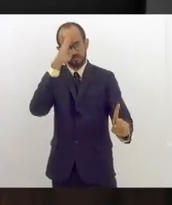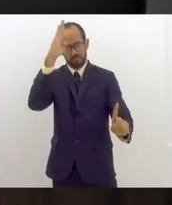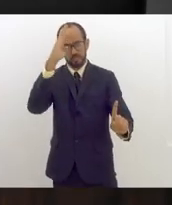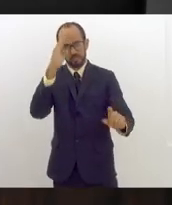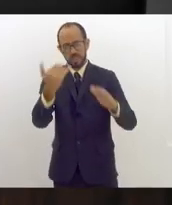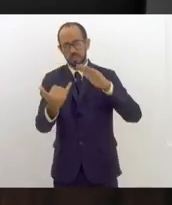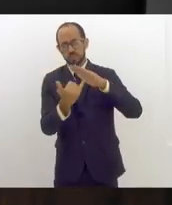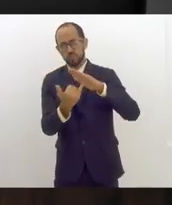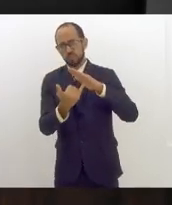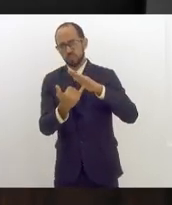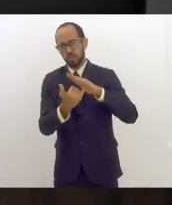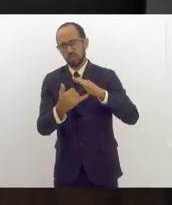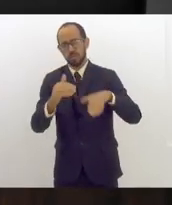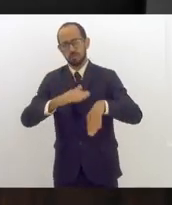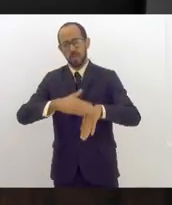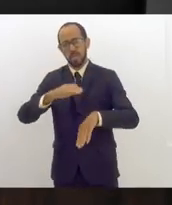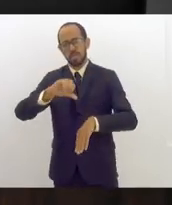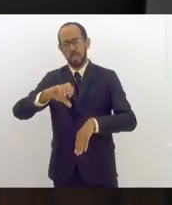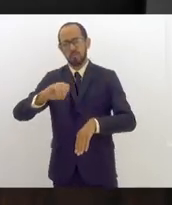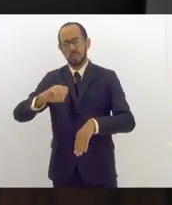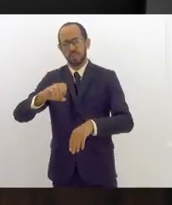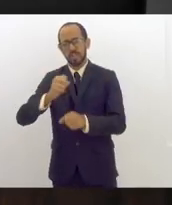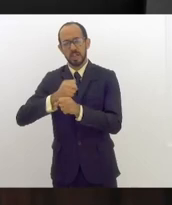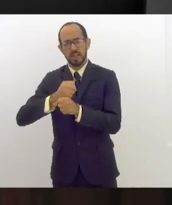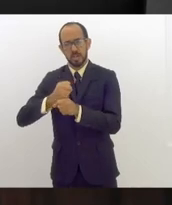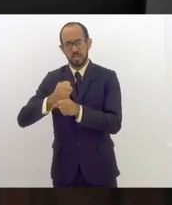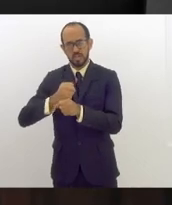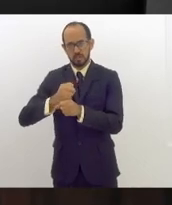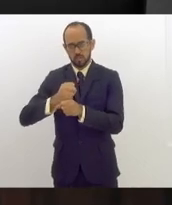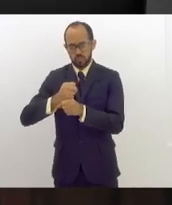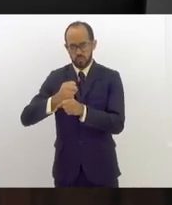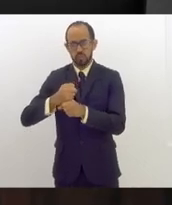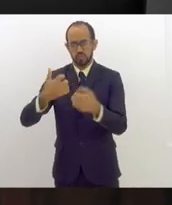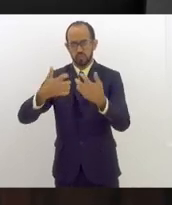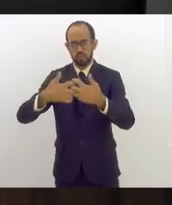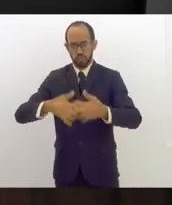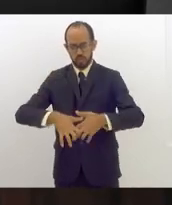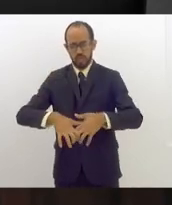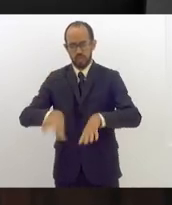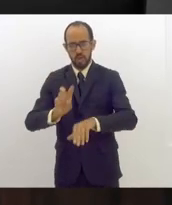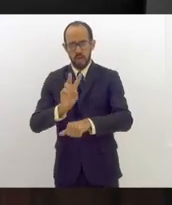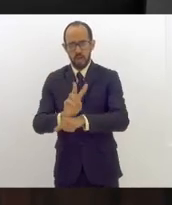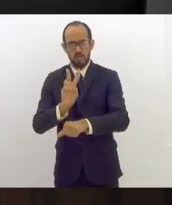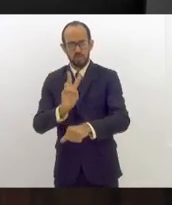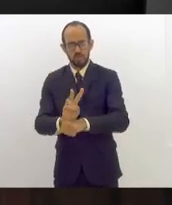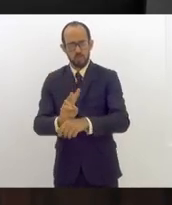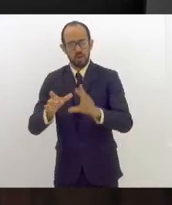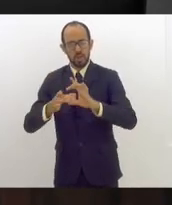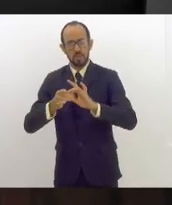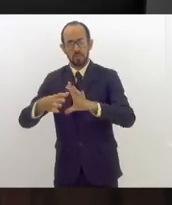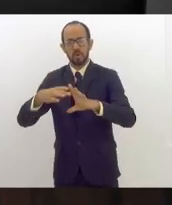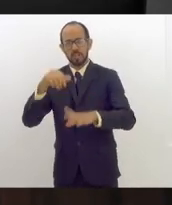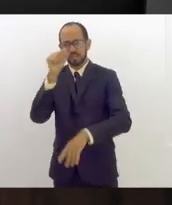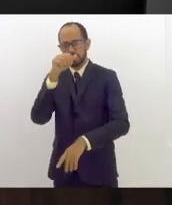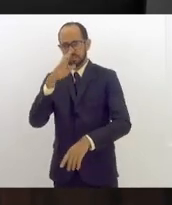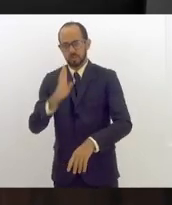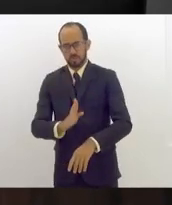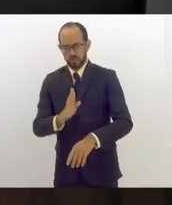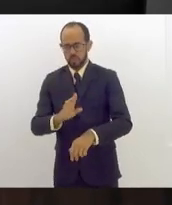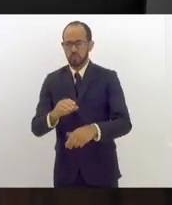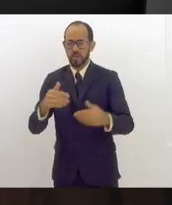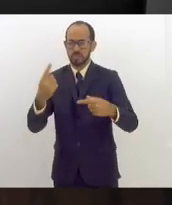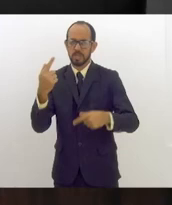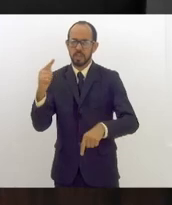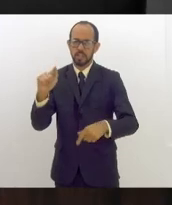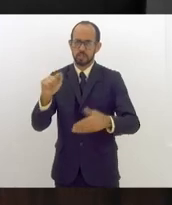que em seus mais de 90 anos de existência atua em defesa do Estado democrático de Direito das garantias condicionais e